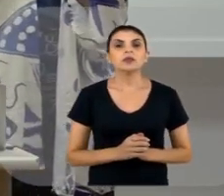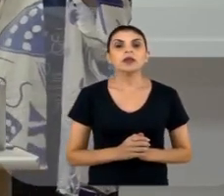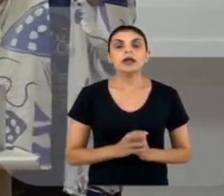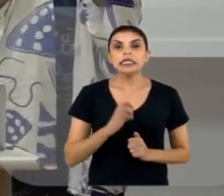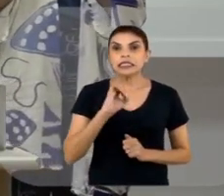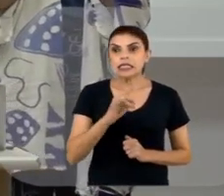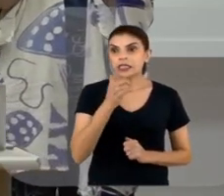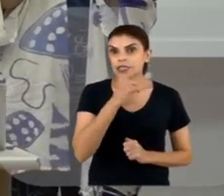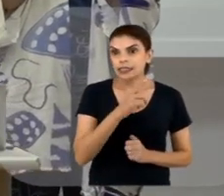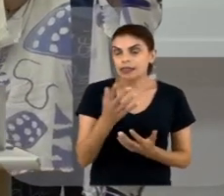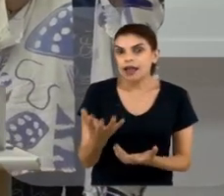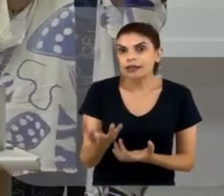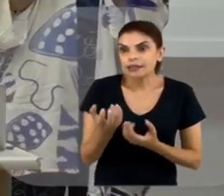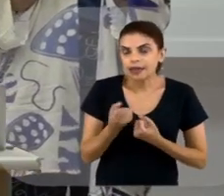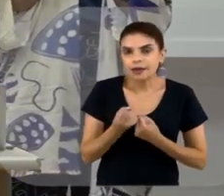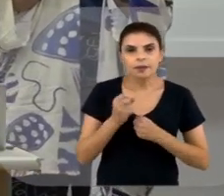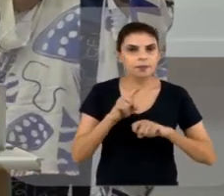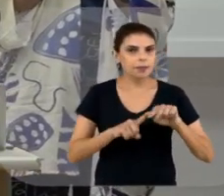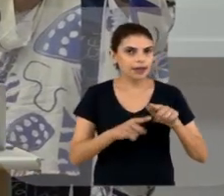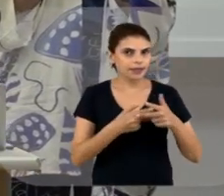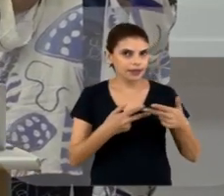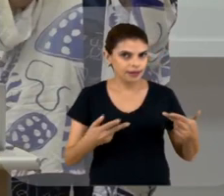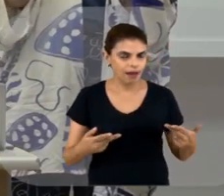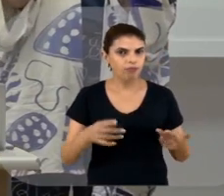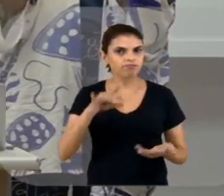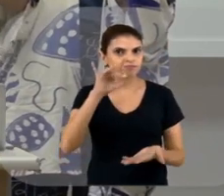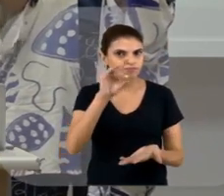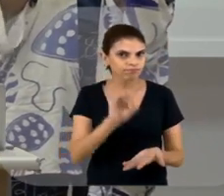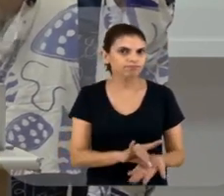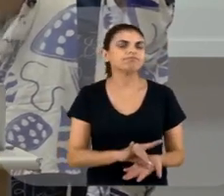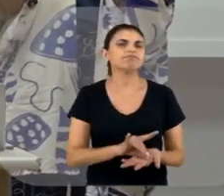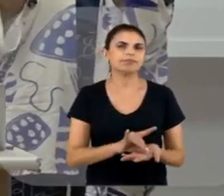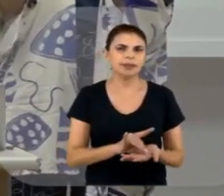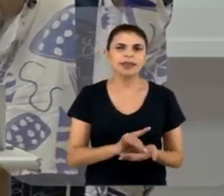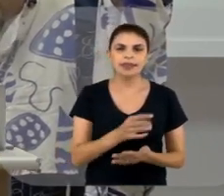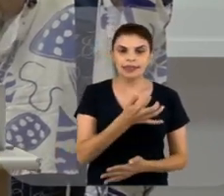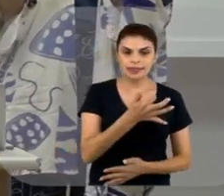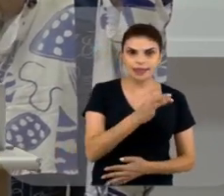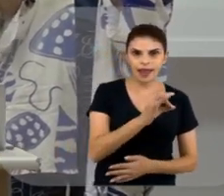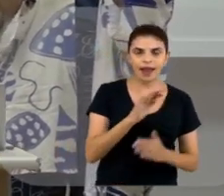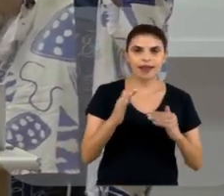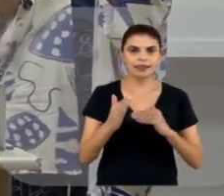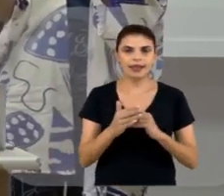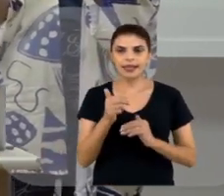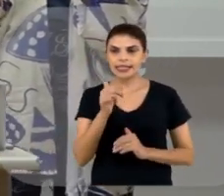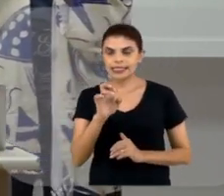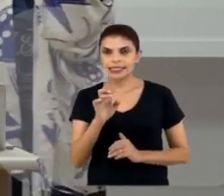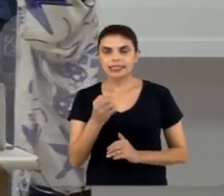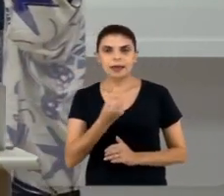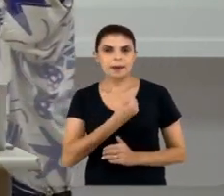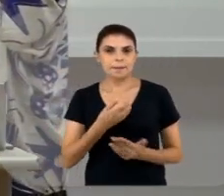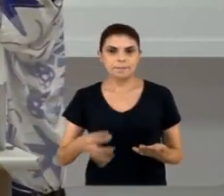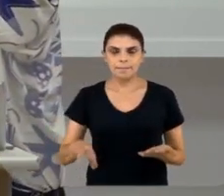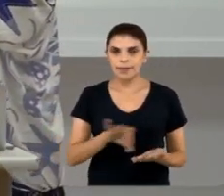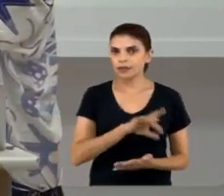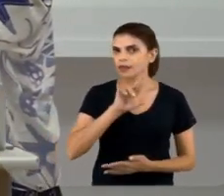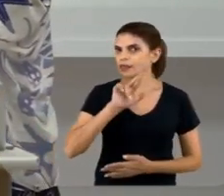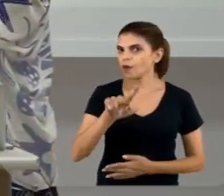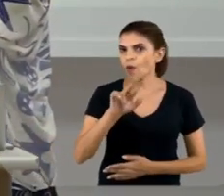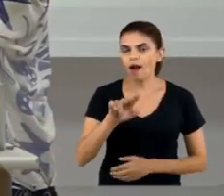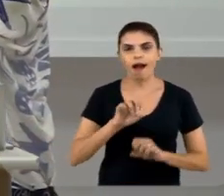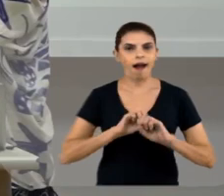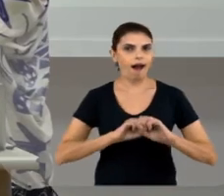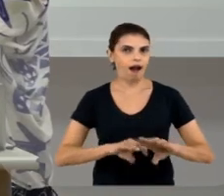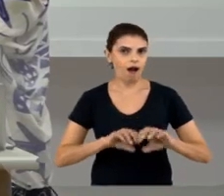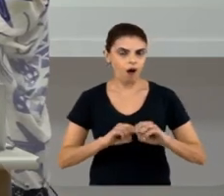a gente recebe esse material bruto, essas de 10 a 15 páginas, aquilo ainda não é uma aula,